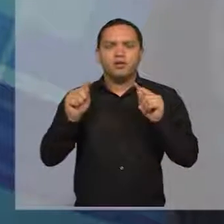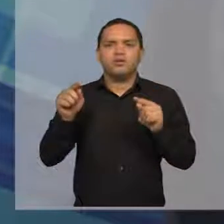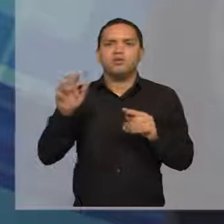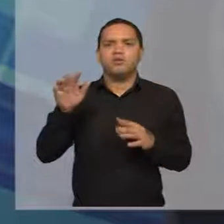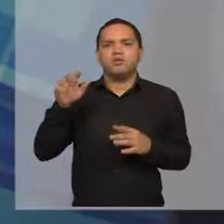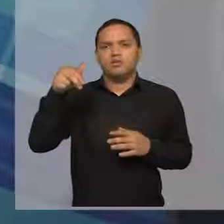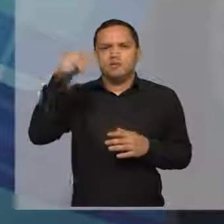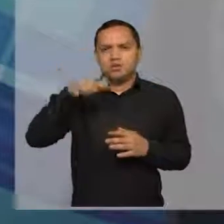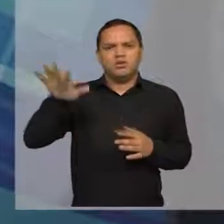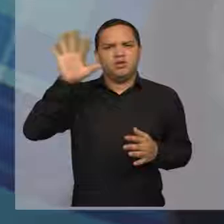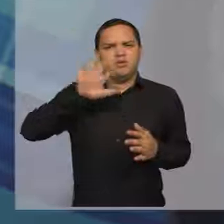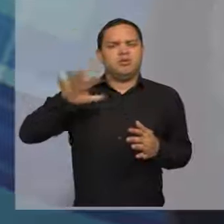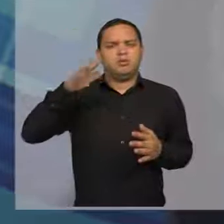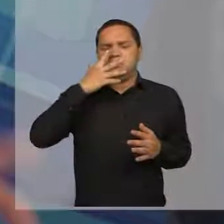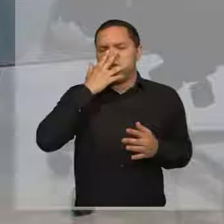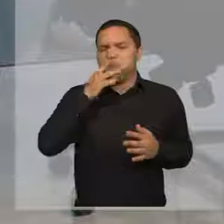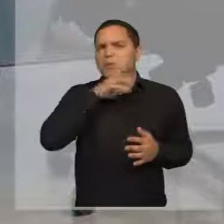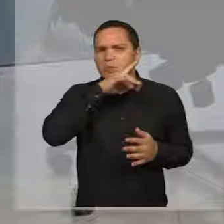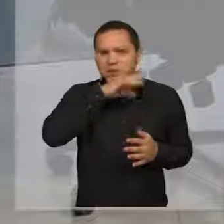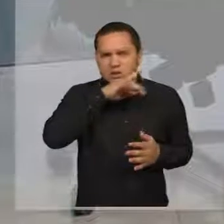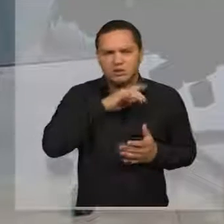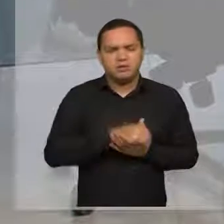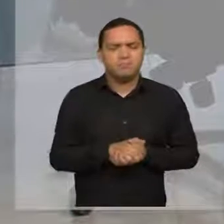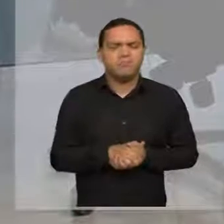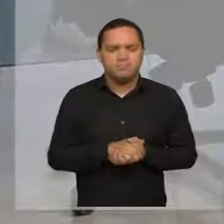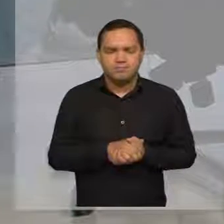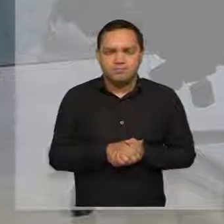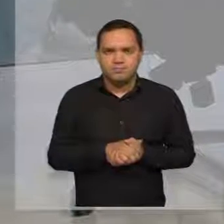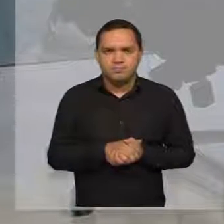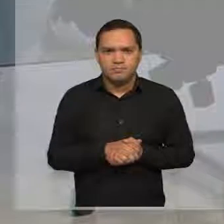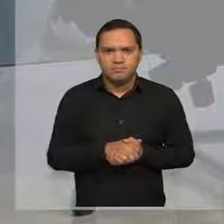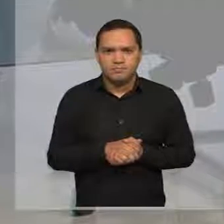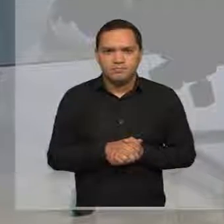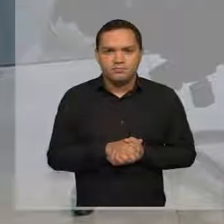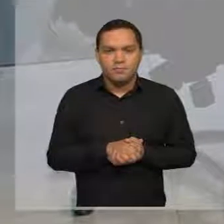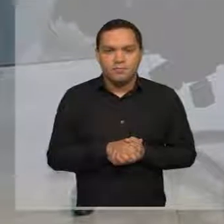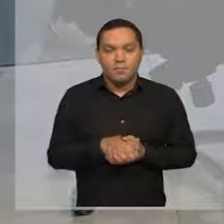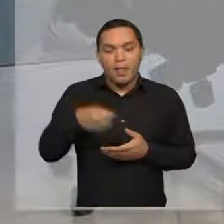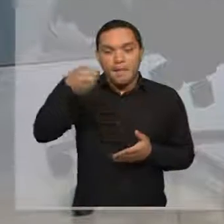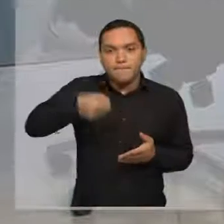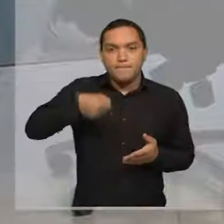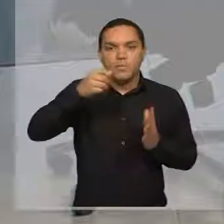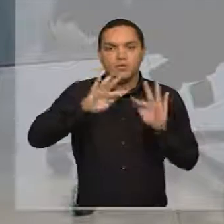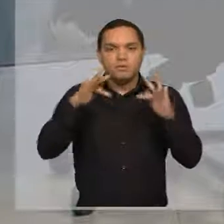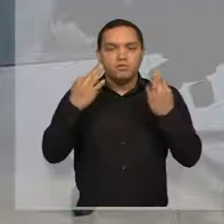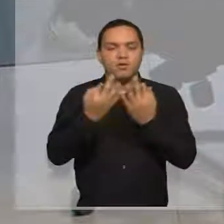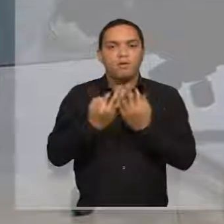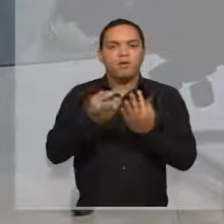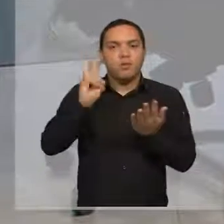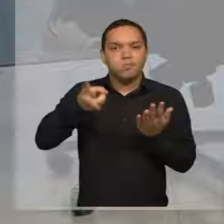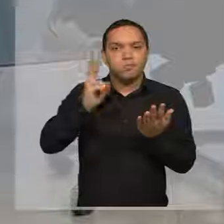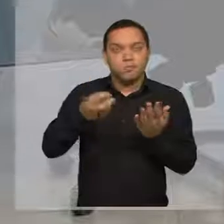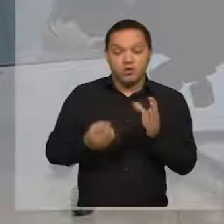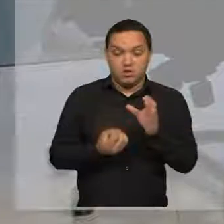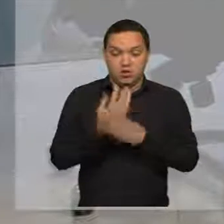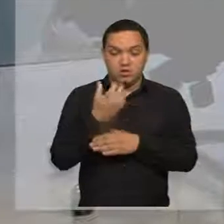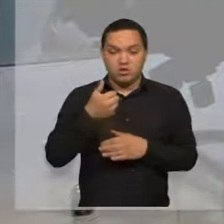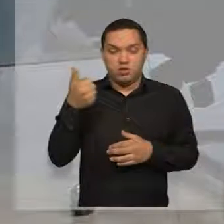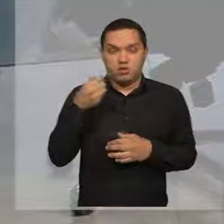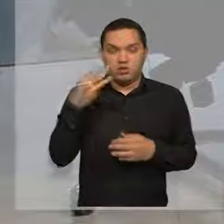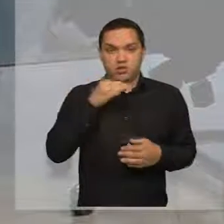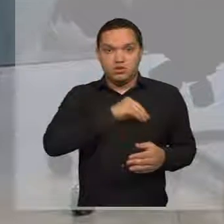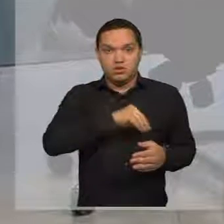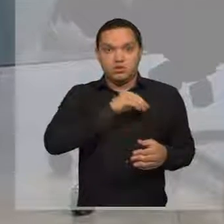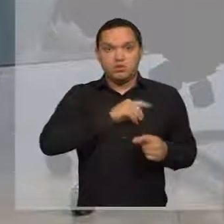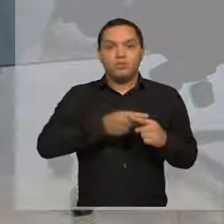região muito séria. E não me parece que manter o Bolsa Família, criar o 13º salário, já